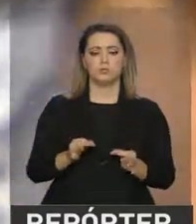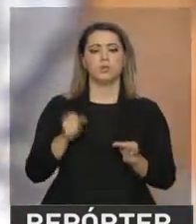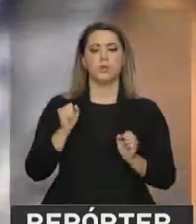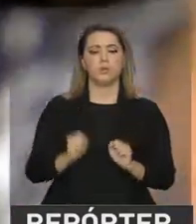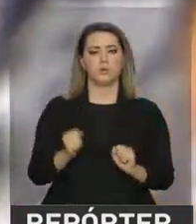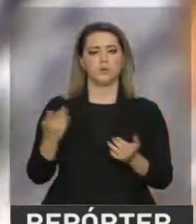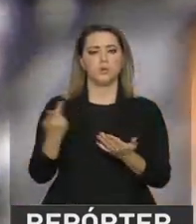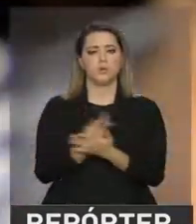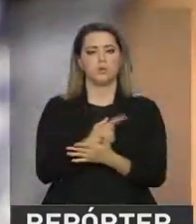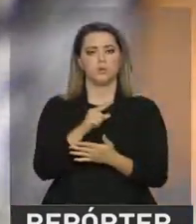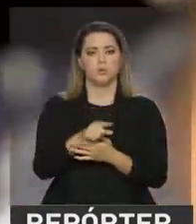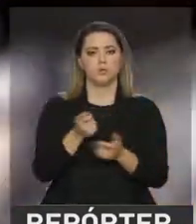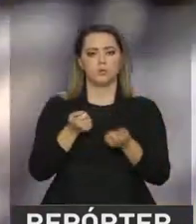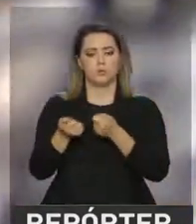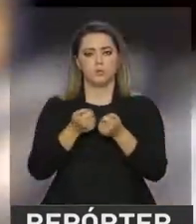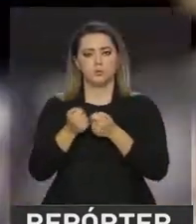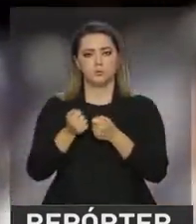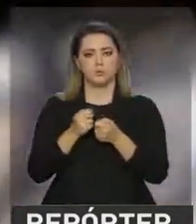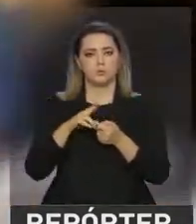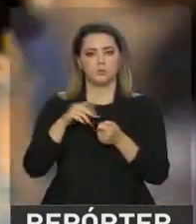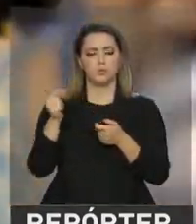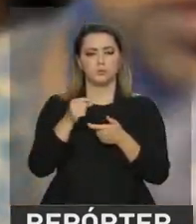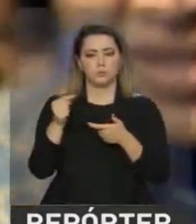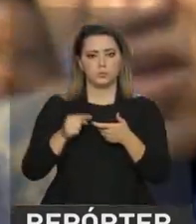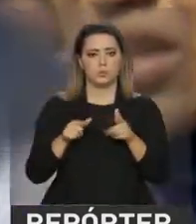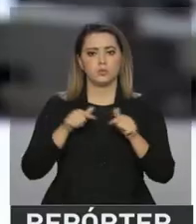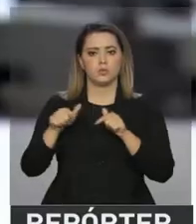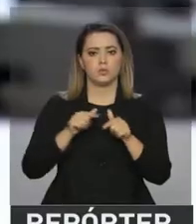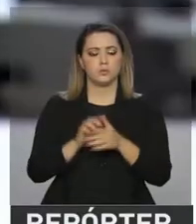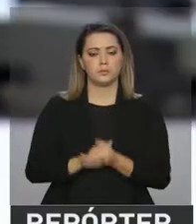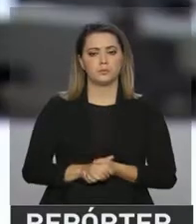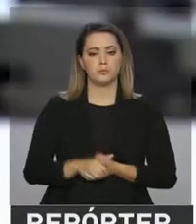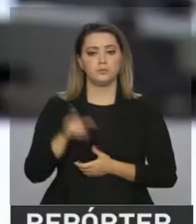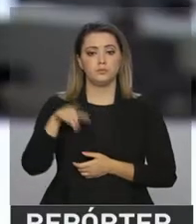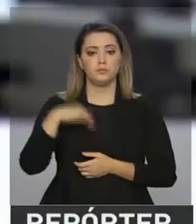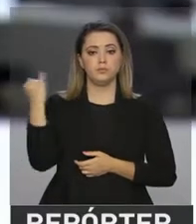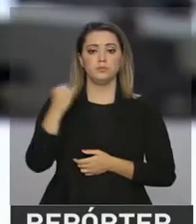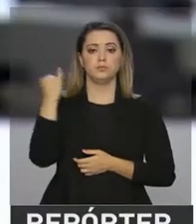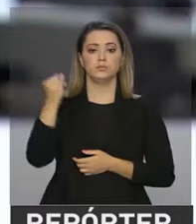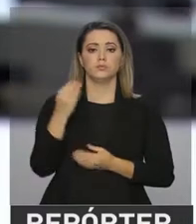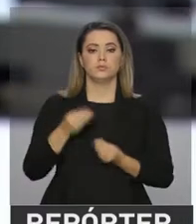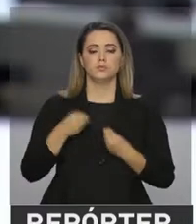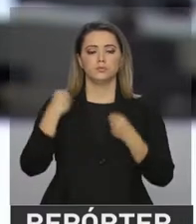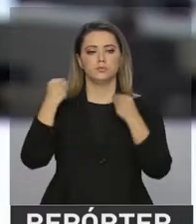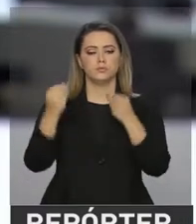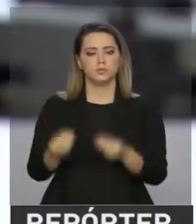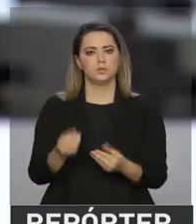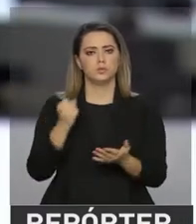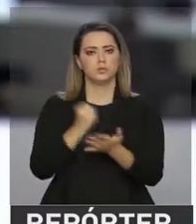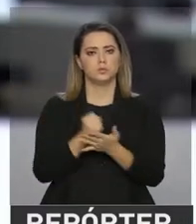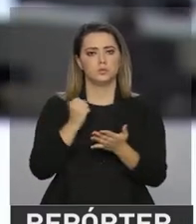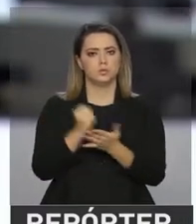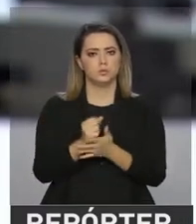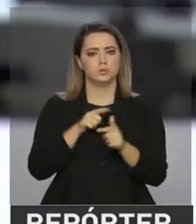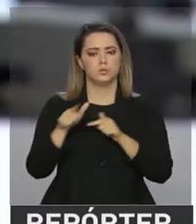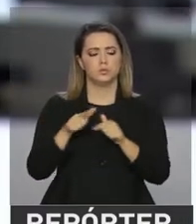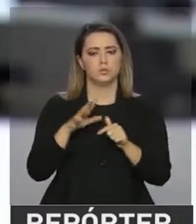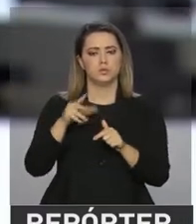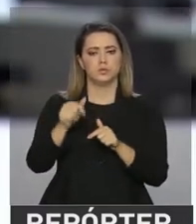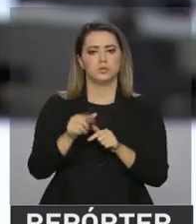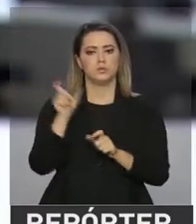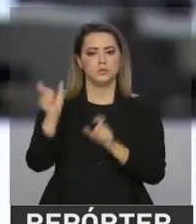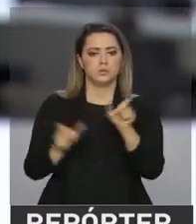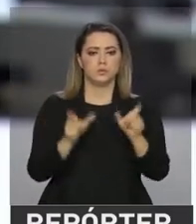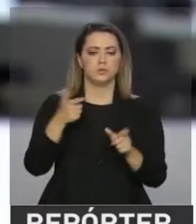com a regularização de algumas modalidades de trabalho é fundamental para trazer o contrato de trabalho formal todos aqueles trabalhadores